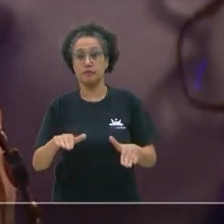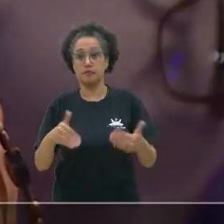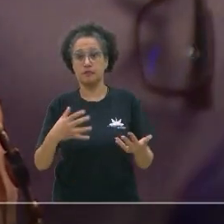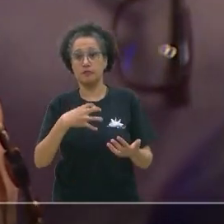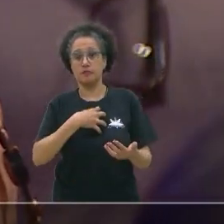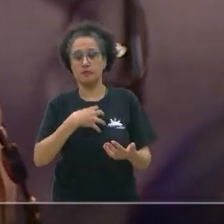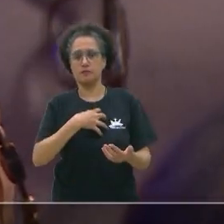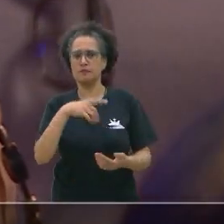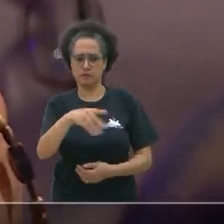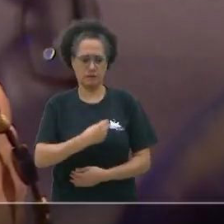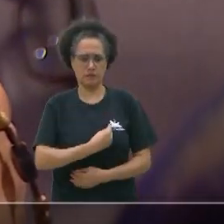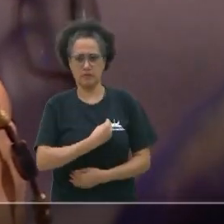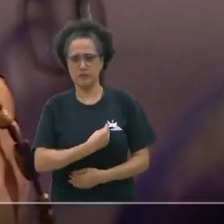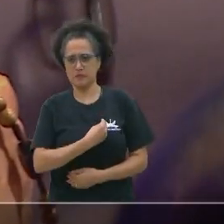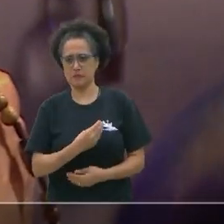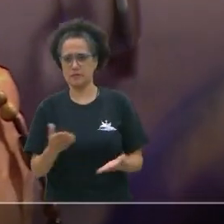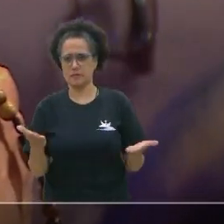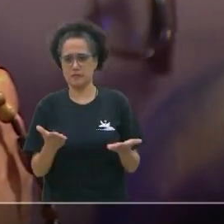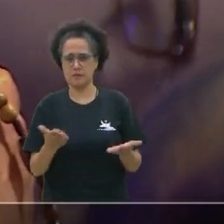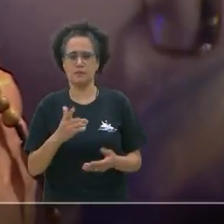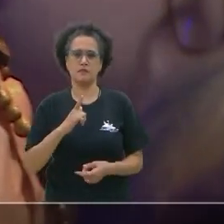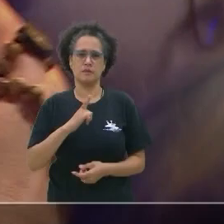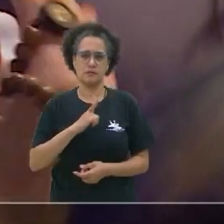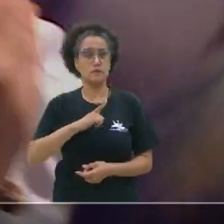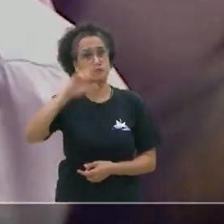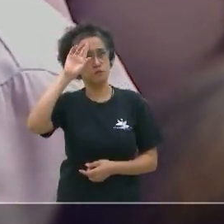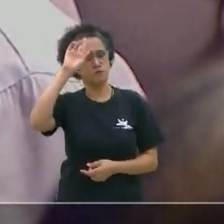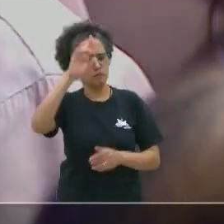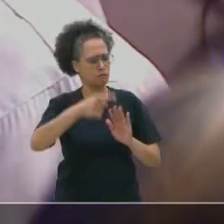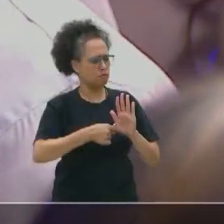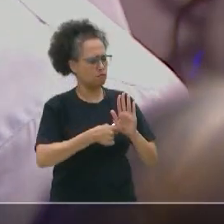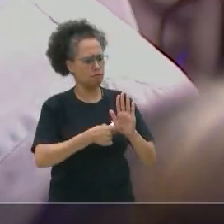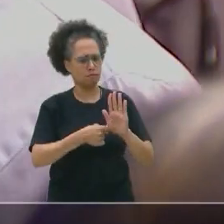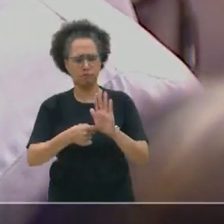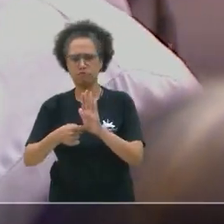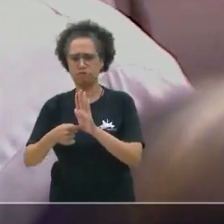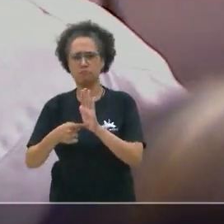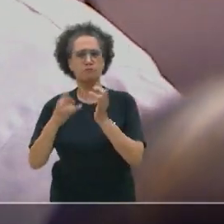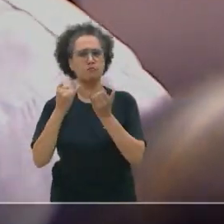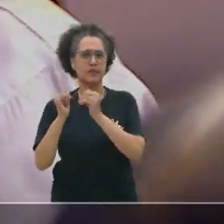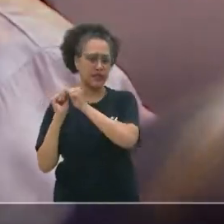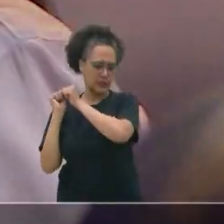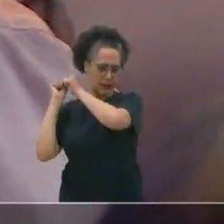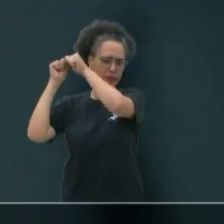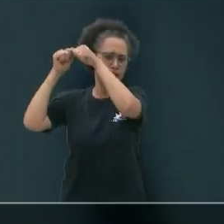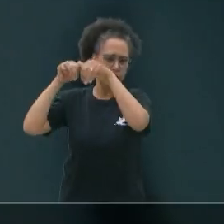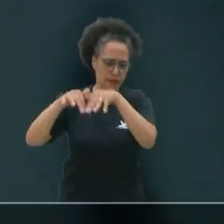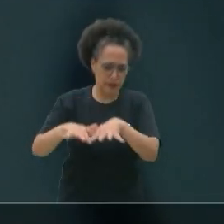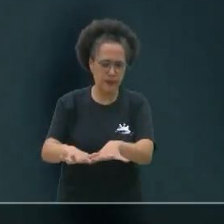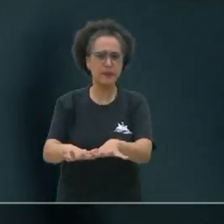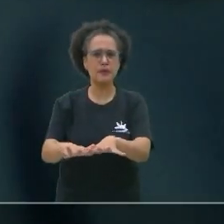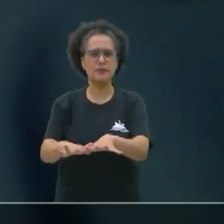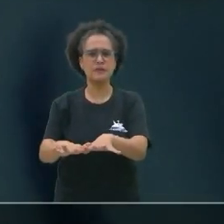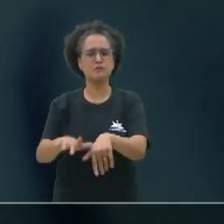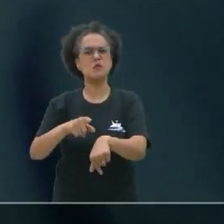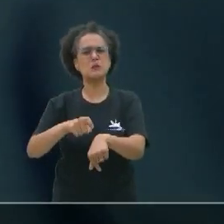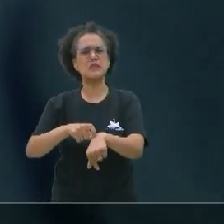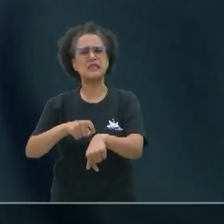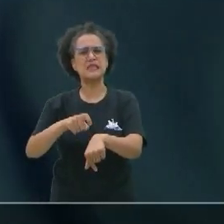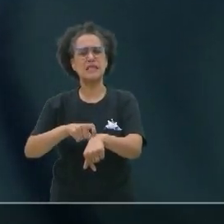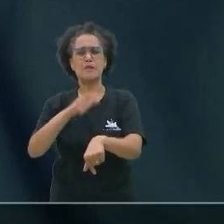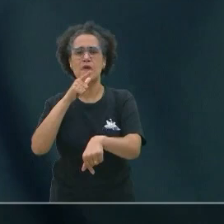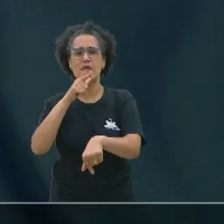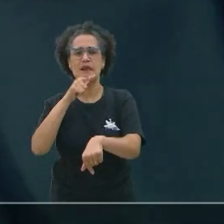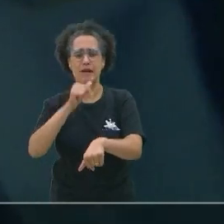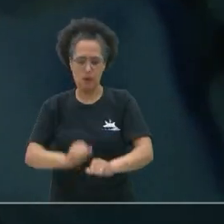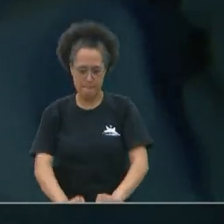hoje. E o Senhor mostra como se fosse uma enxurrada. Estamos vivendo esse tempo de enchentes no